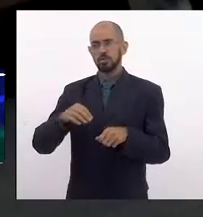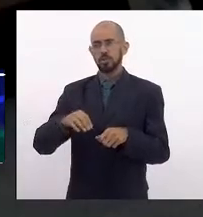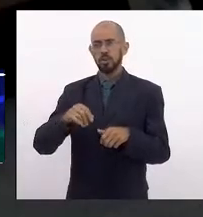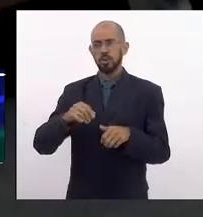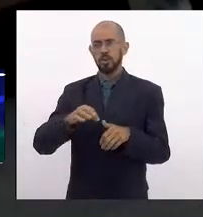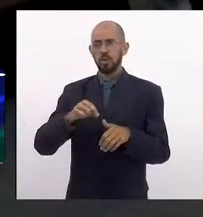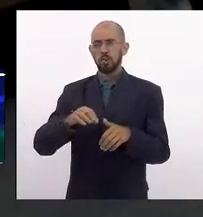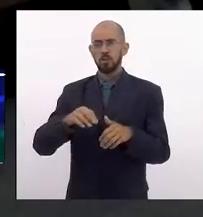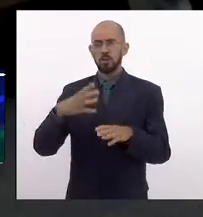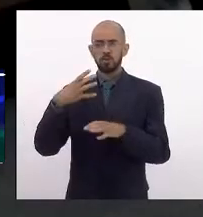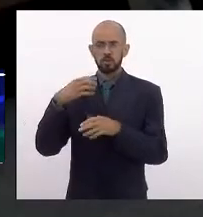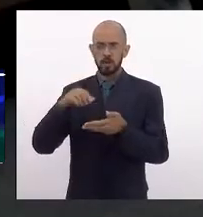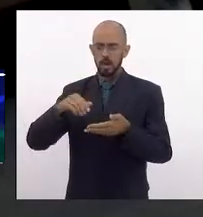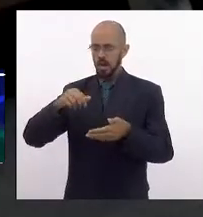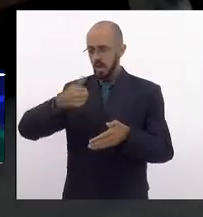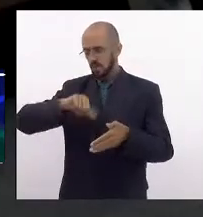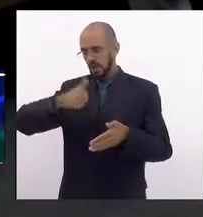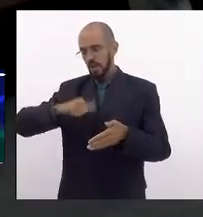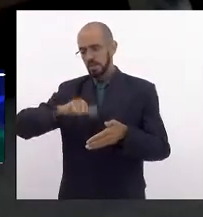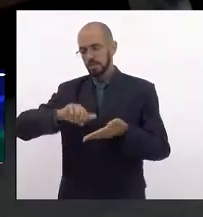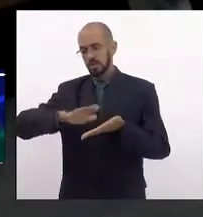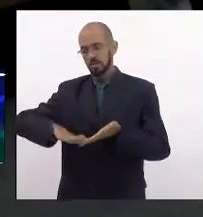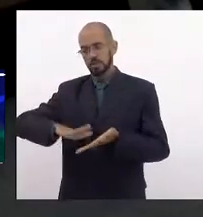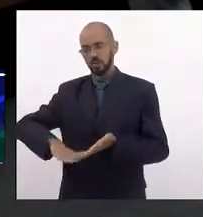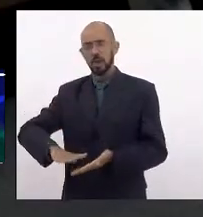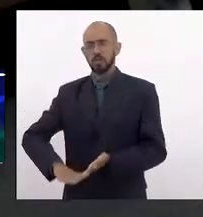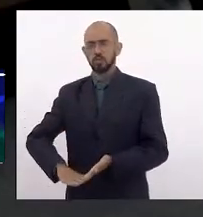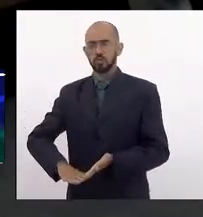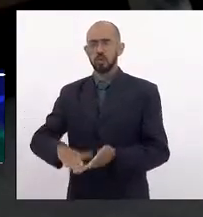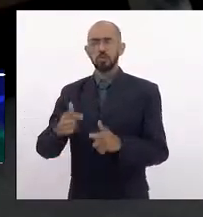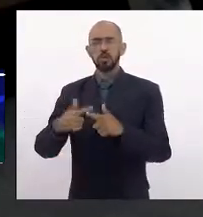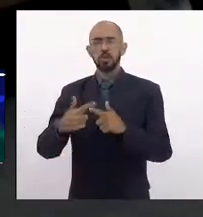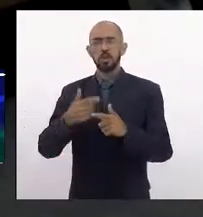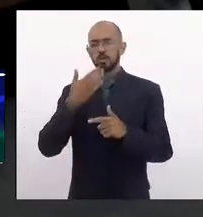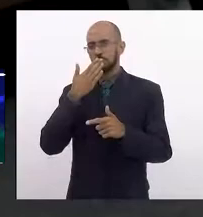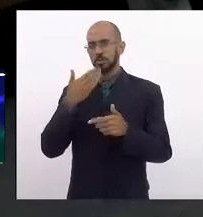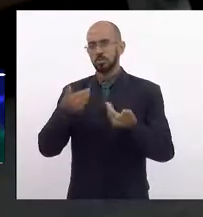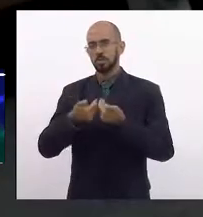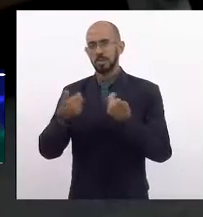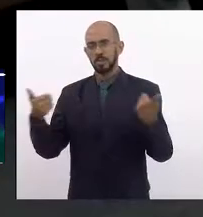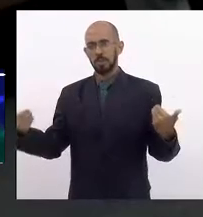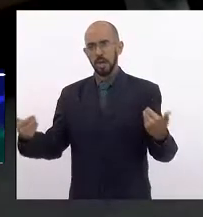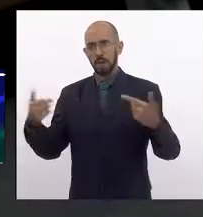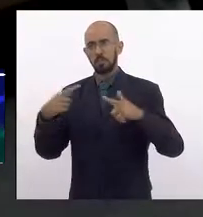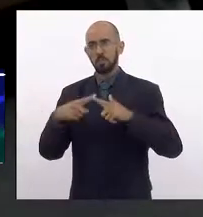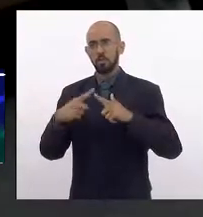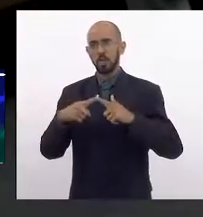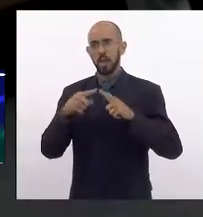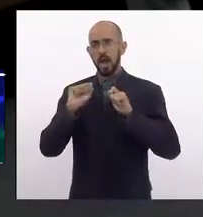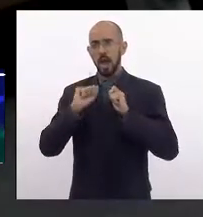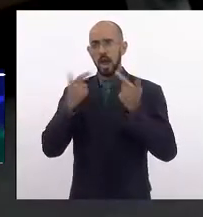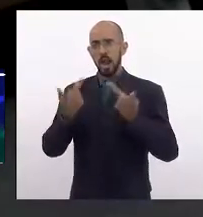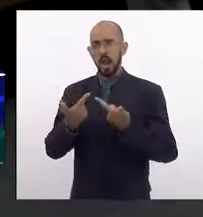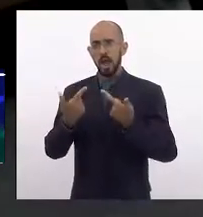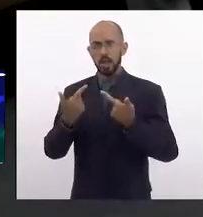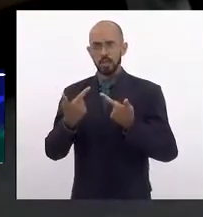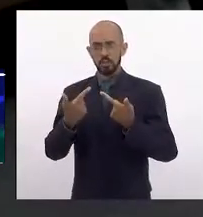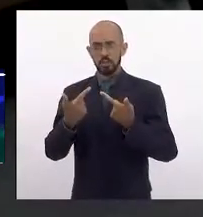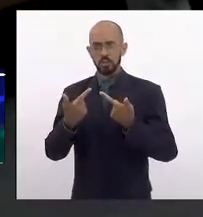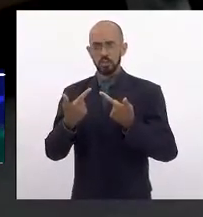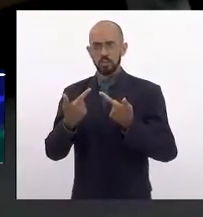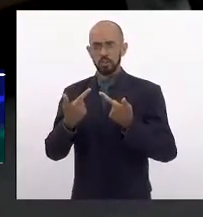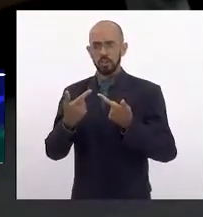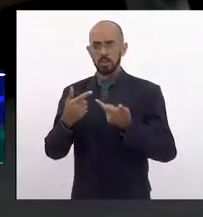coração de seu presidente por que que eu tô pedindo para separar as contas esta casa cassou